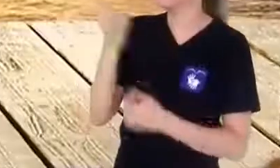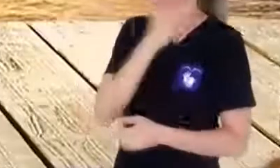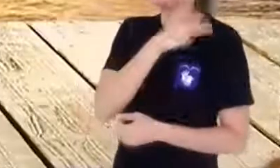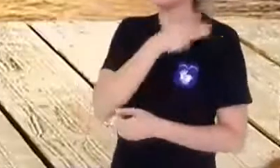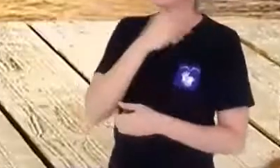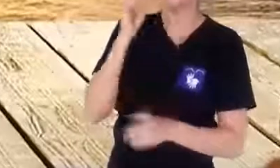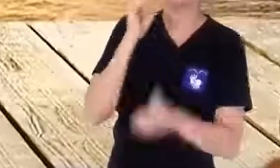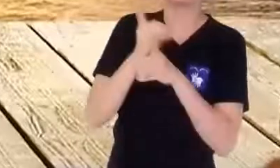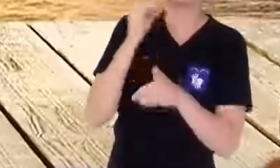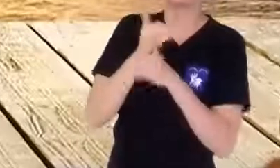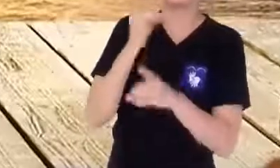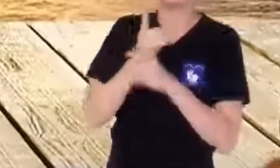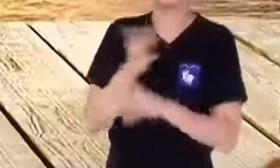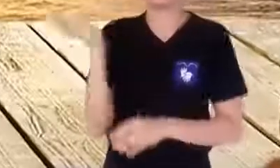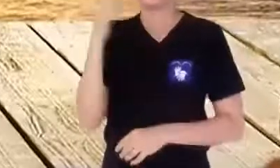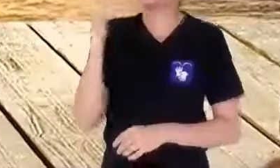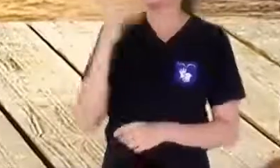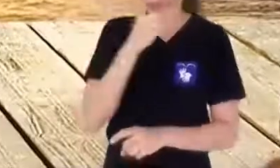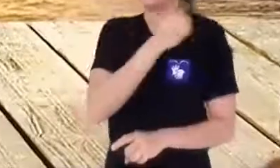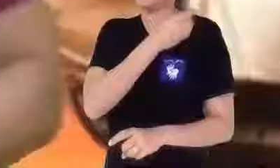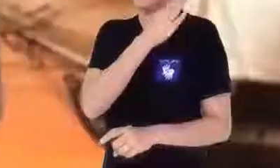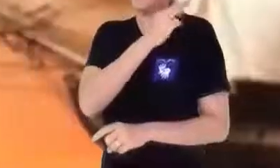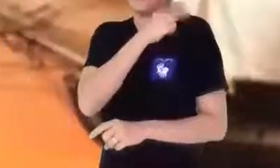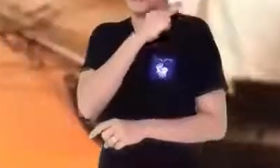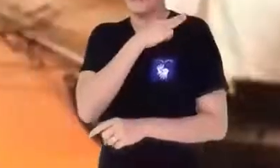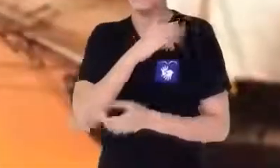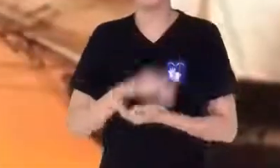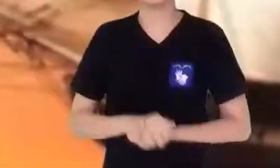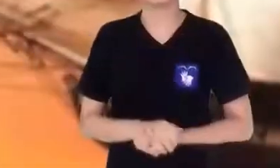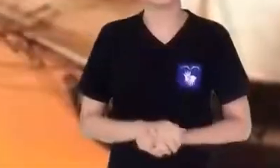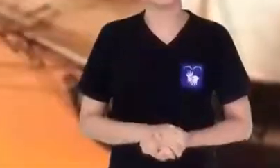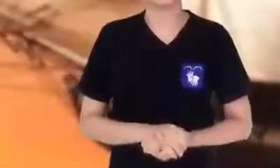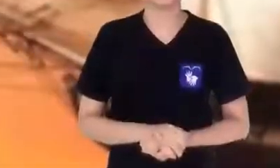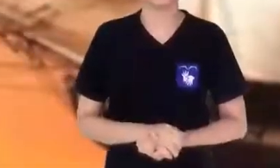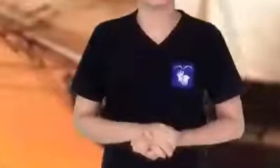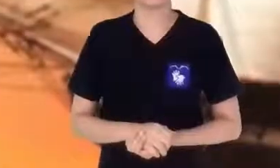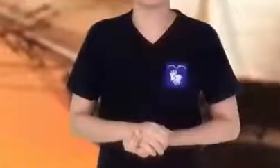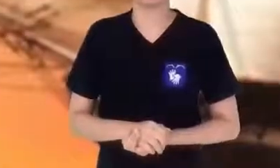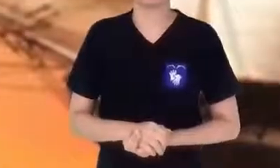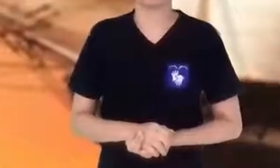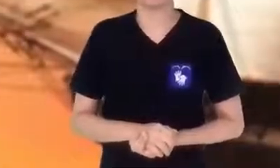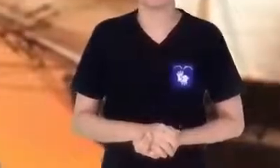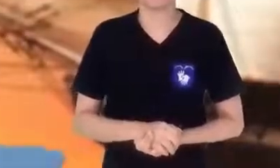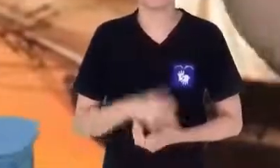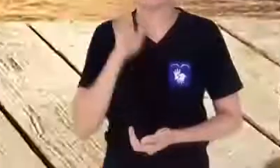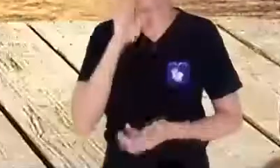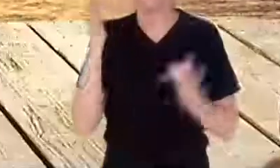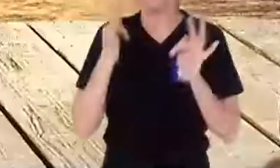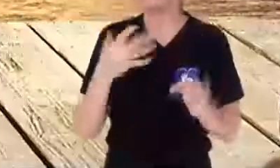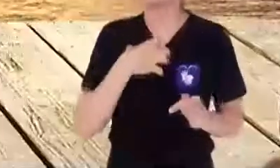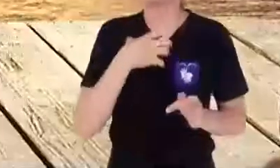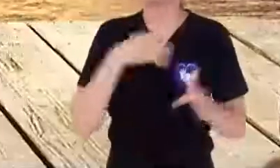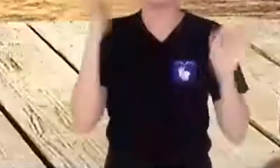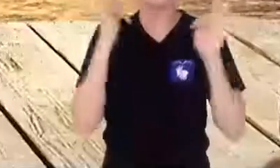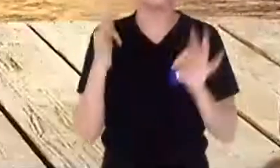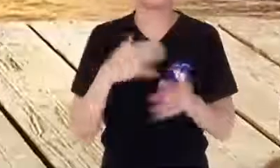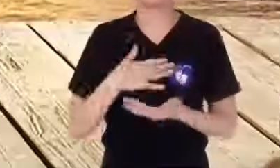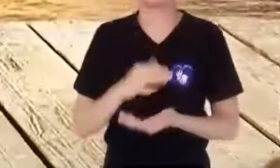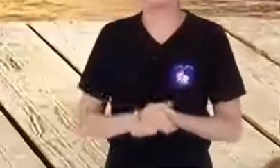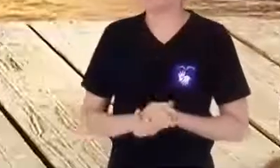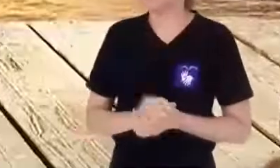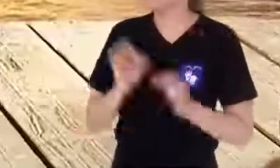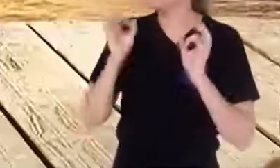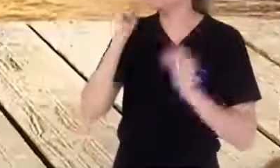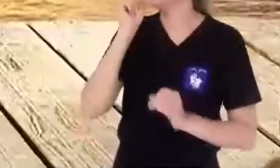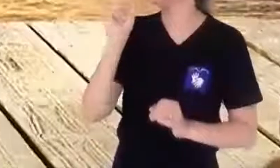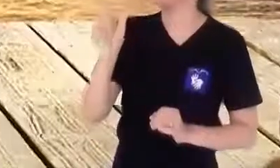capitão. Capitão, eu achei o tesouro, capitão. Capitão, ele vai ficar muito feliz comigo. Uau, consegui